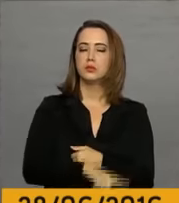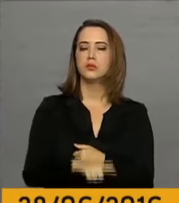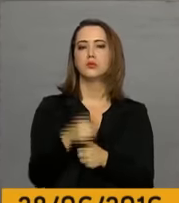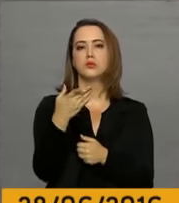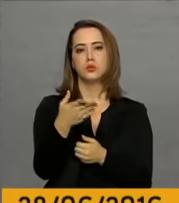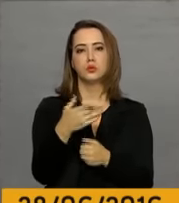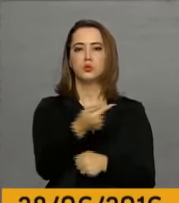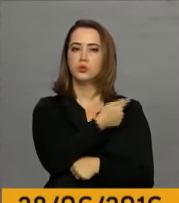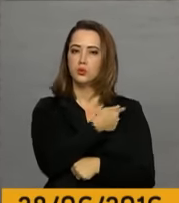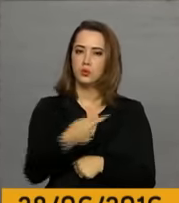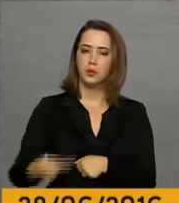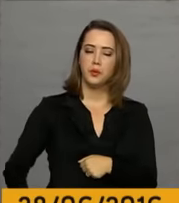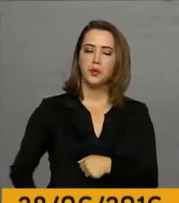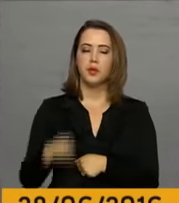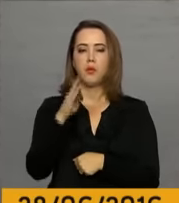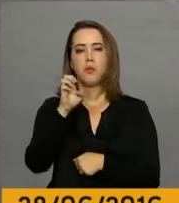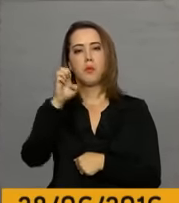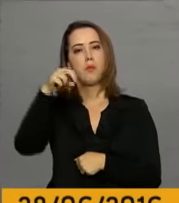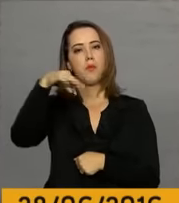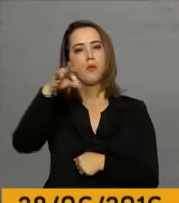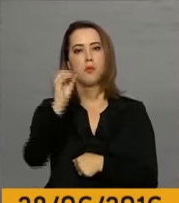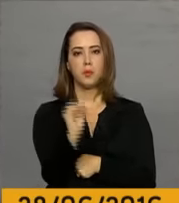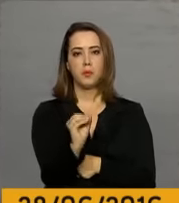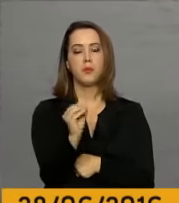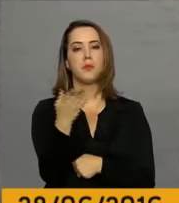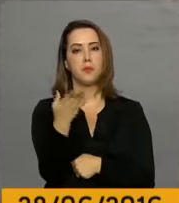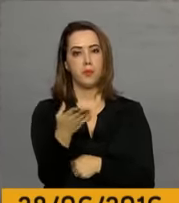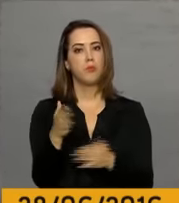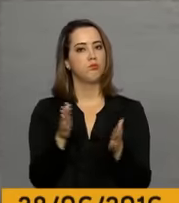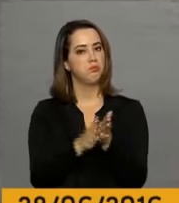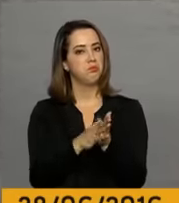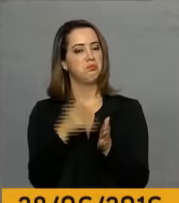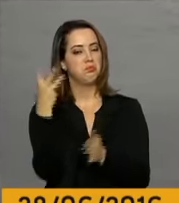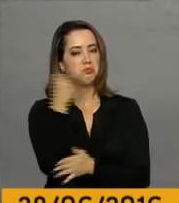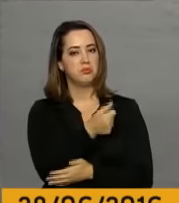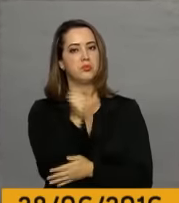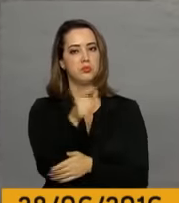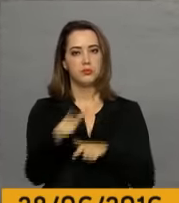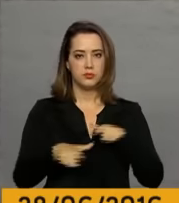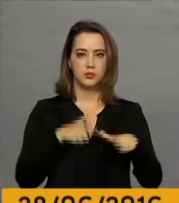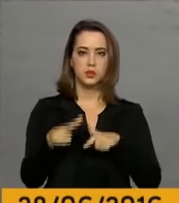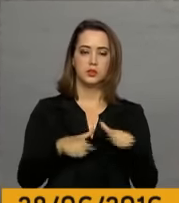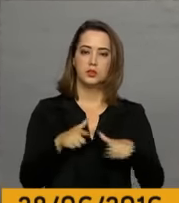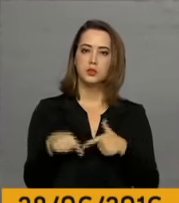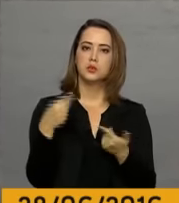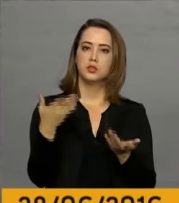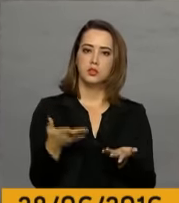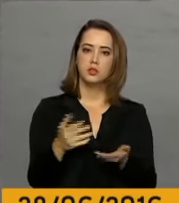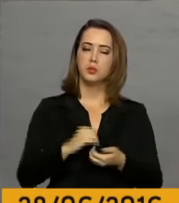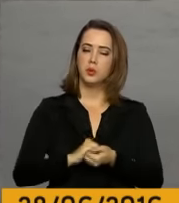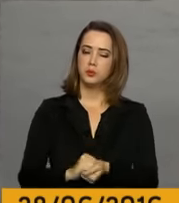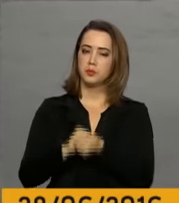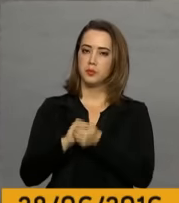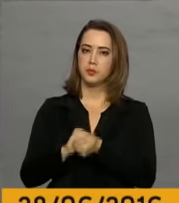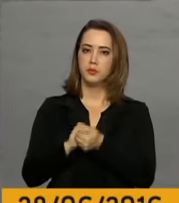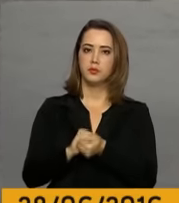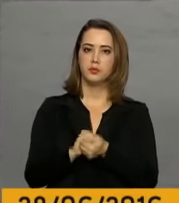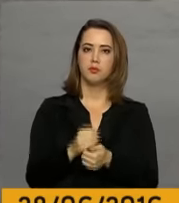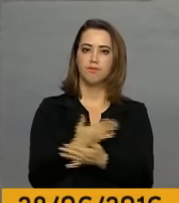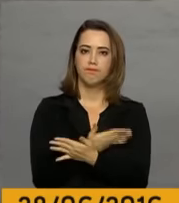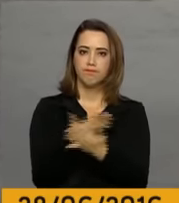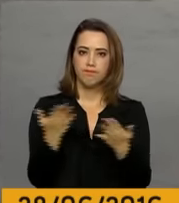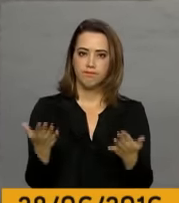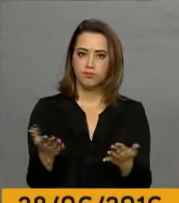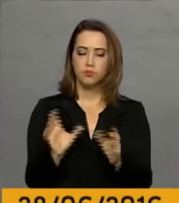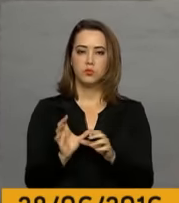vez o Governador Roberto Richa pela excelência dos seus trabalhos aqui no Paraná cumprimentar as